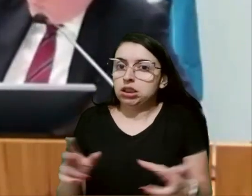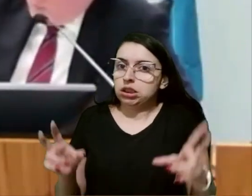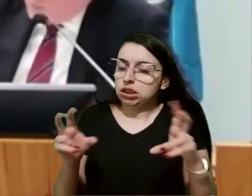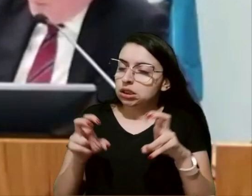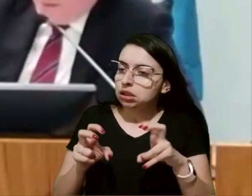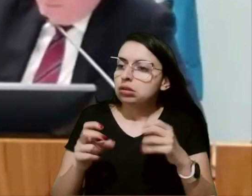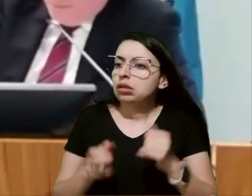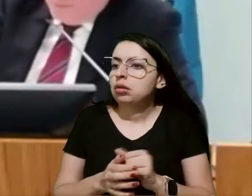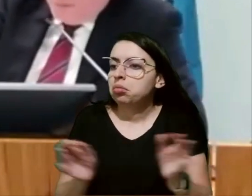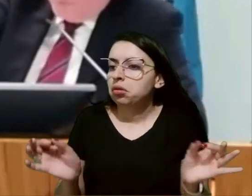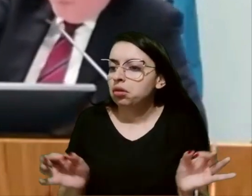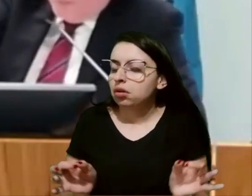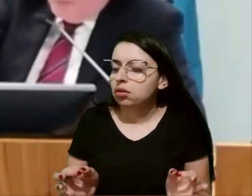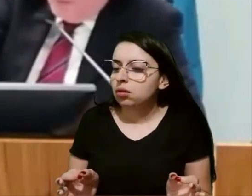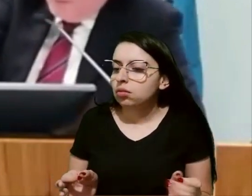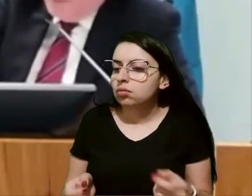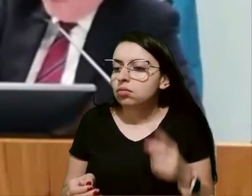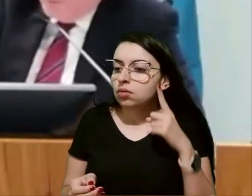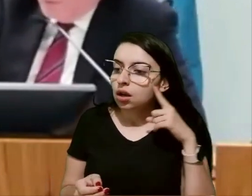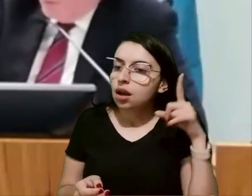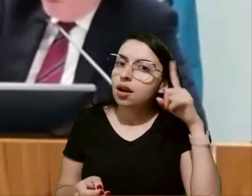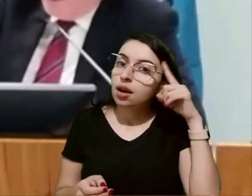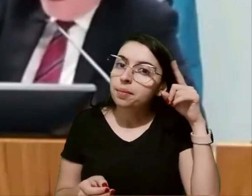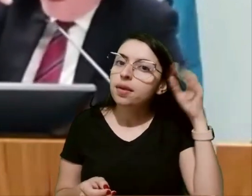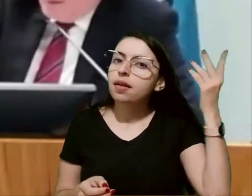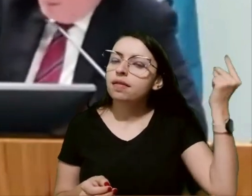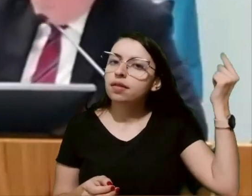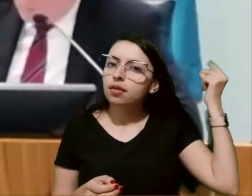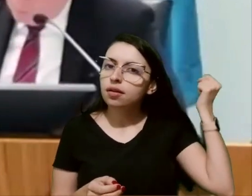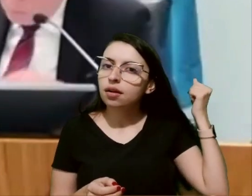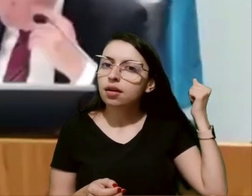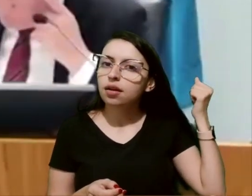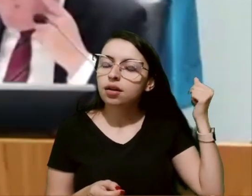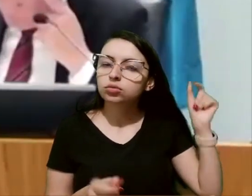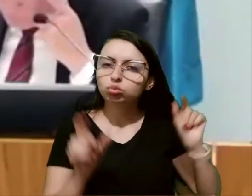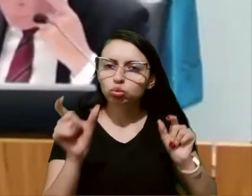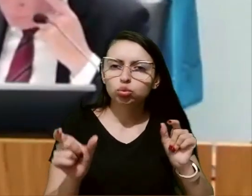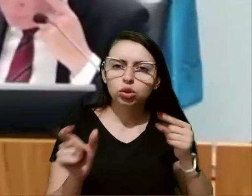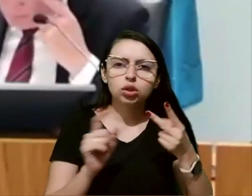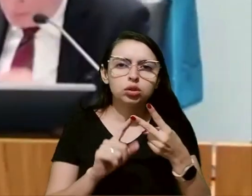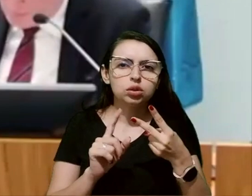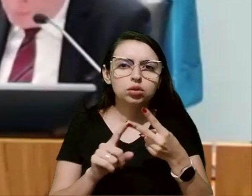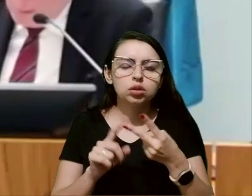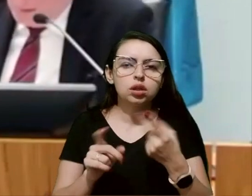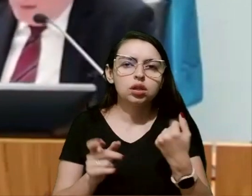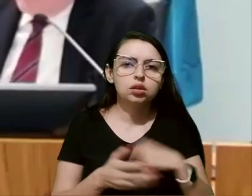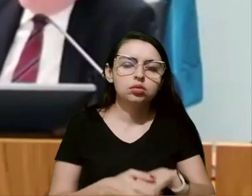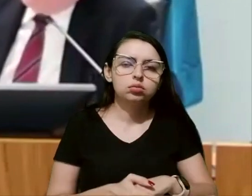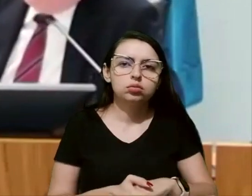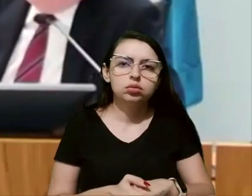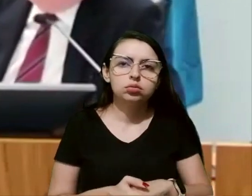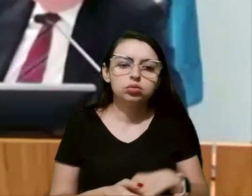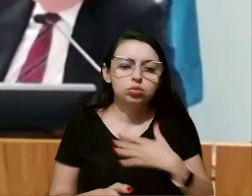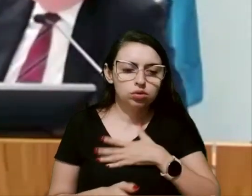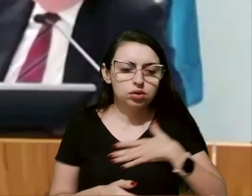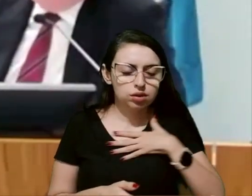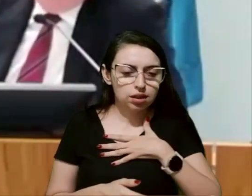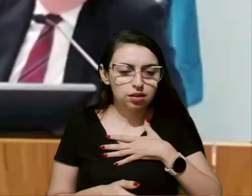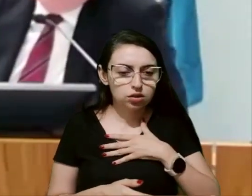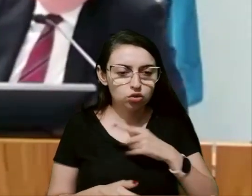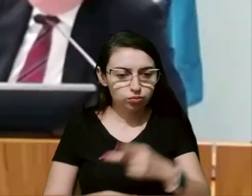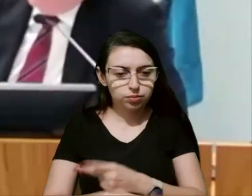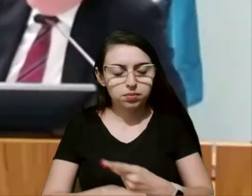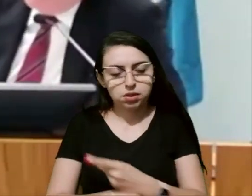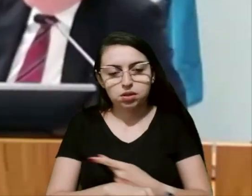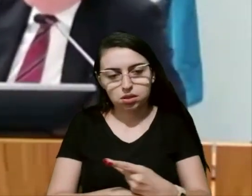Isso, fecho parênteses nesse ponto, para lembrar, para voltar a um outro ponto, que é o seguinte: eu até